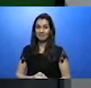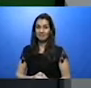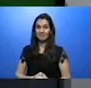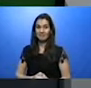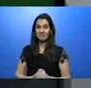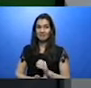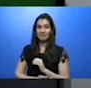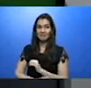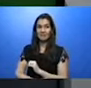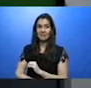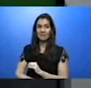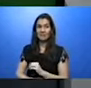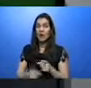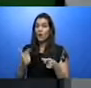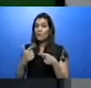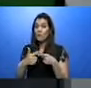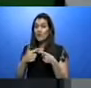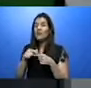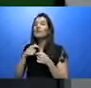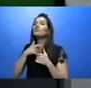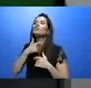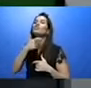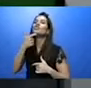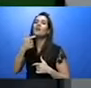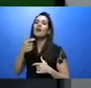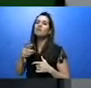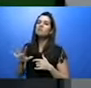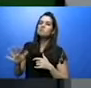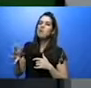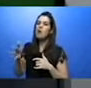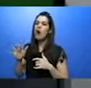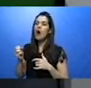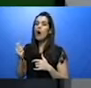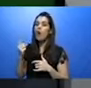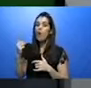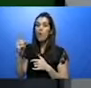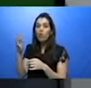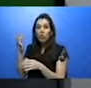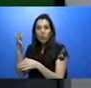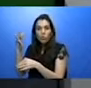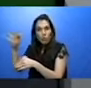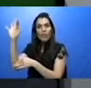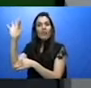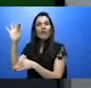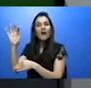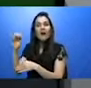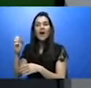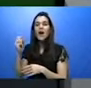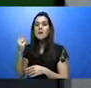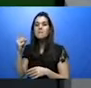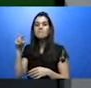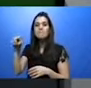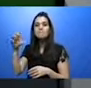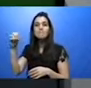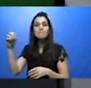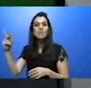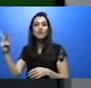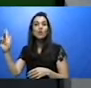quê? Porque a girafa pesa aproximadamente 1 tonelada, né, ou seja, 1.000 quilos, e esse peso está